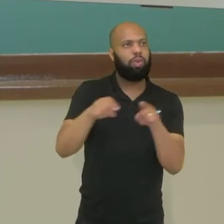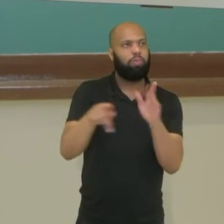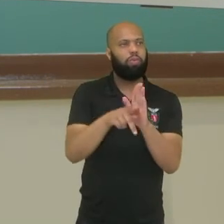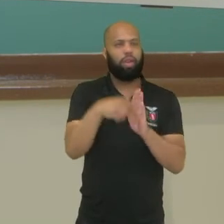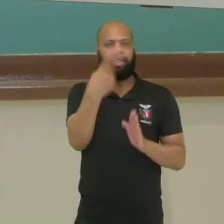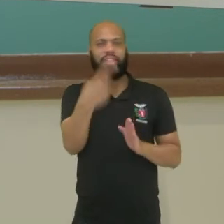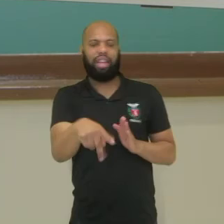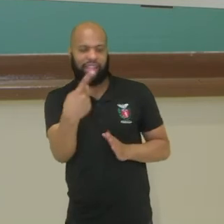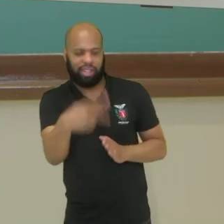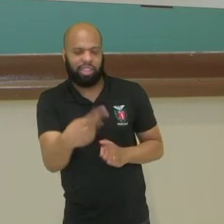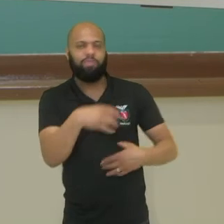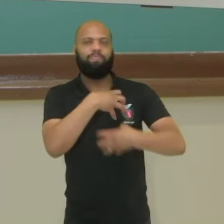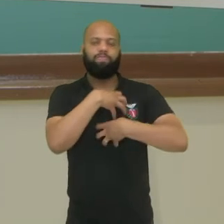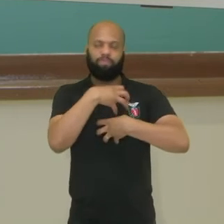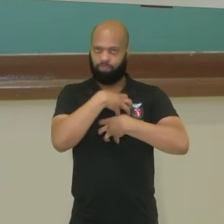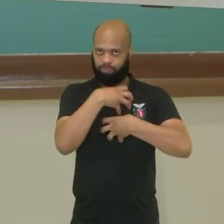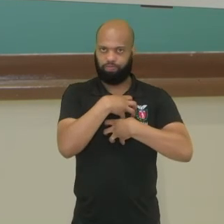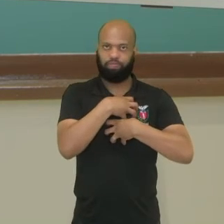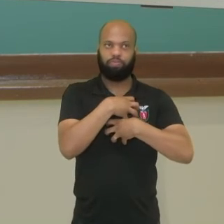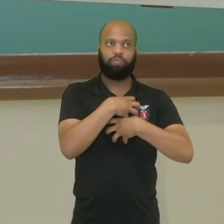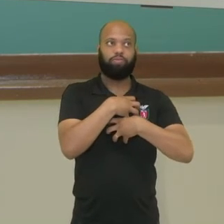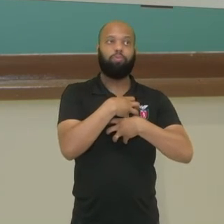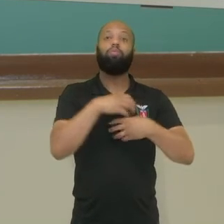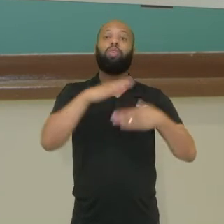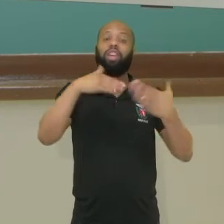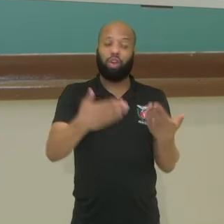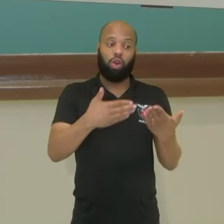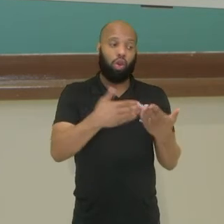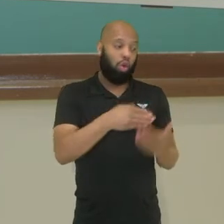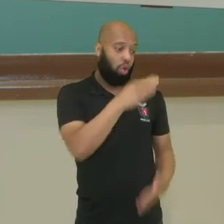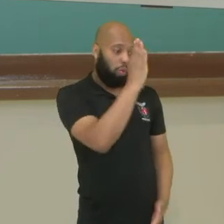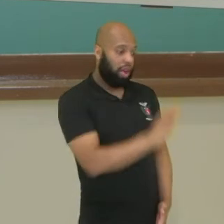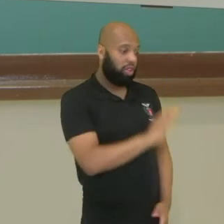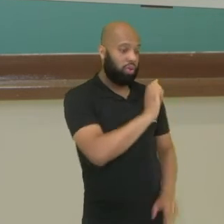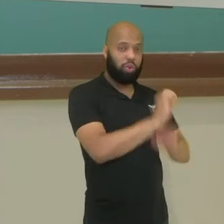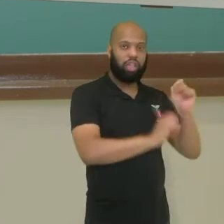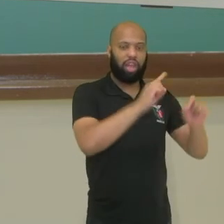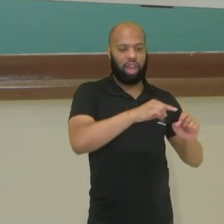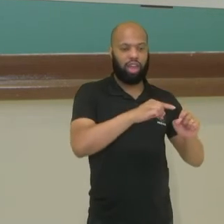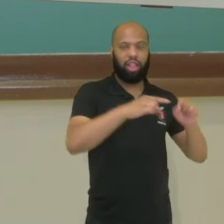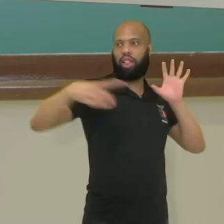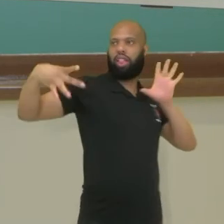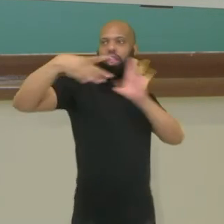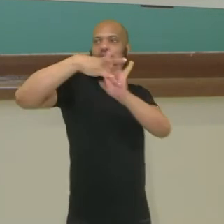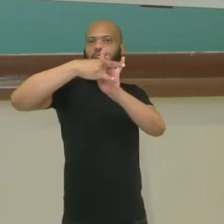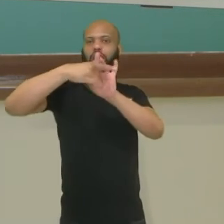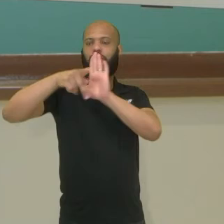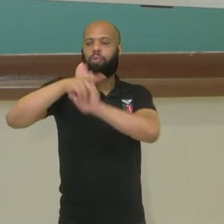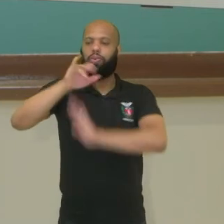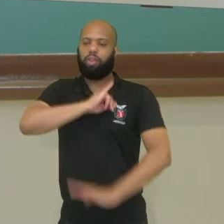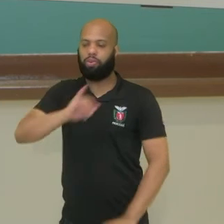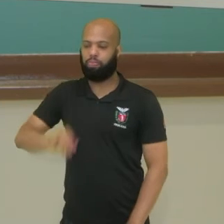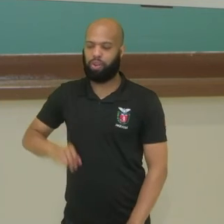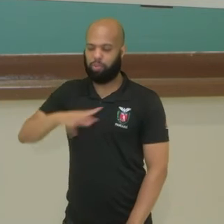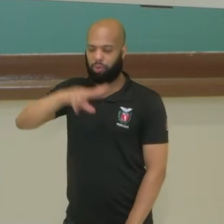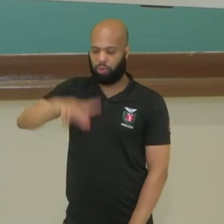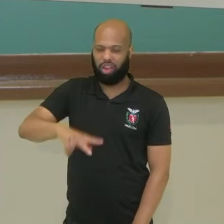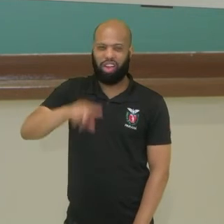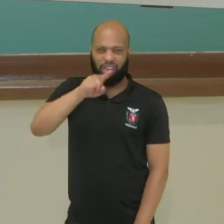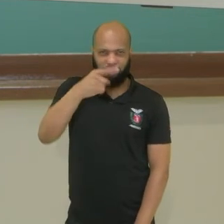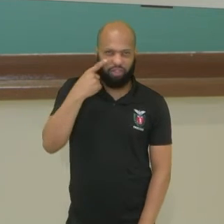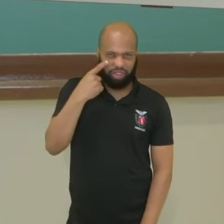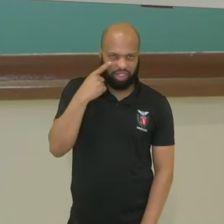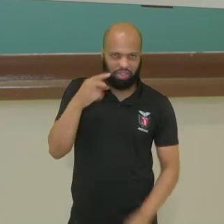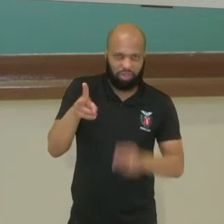urbanísticos aqui na colônia. O Brasil passa a ser sede do Império Português. Então vejam, percebam a relação